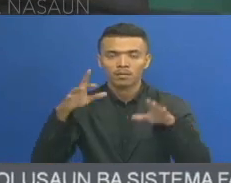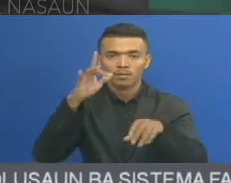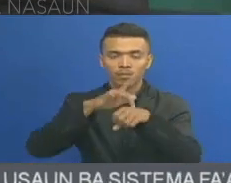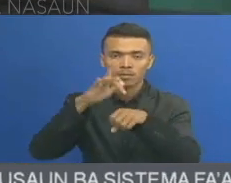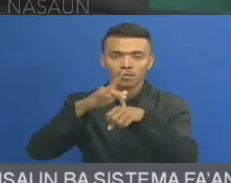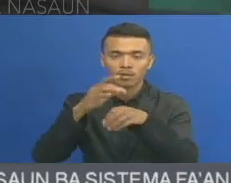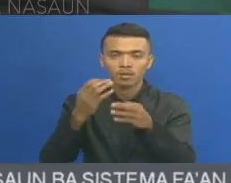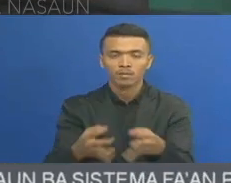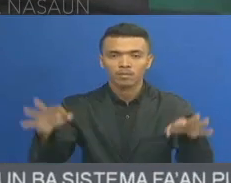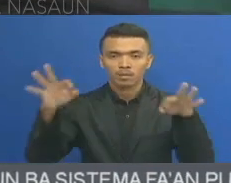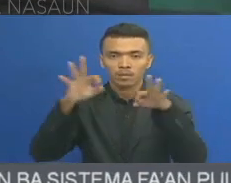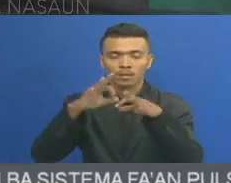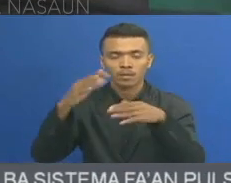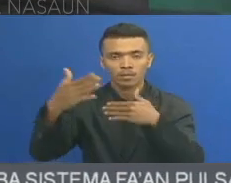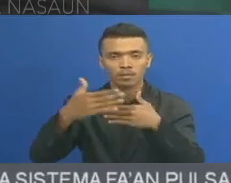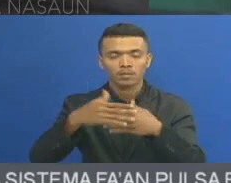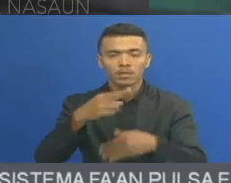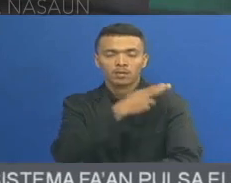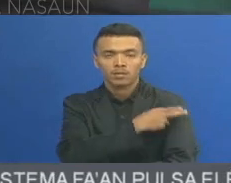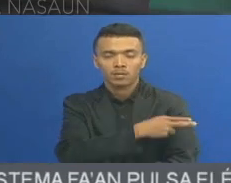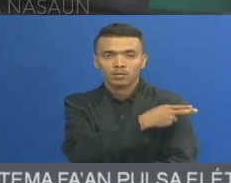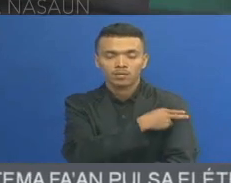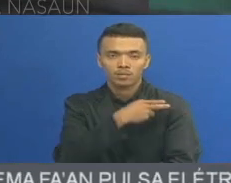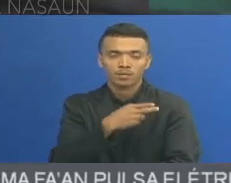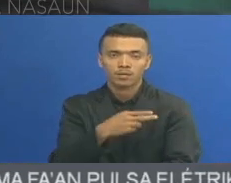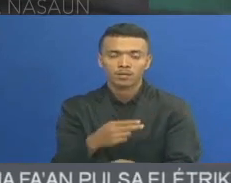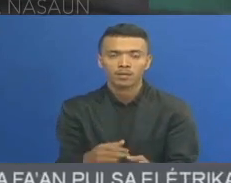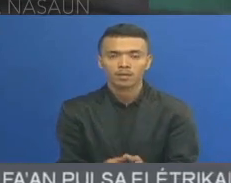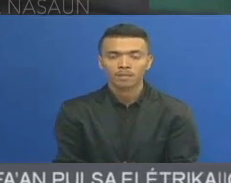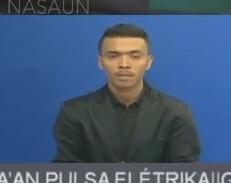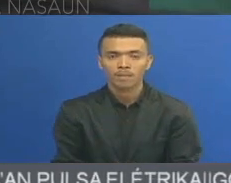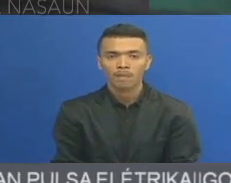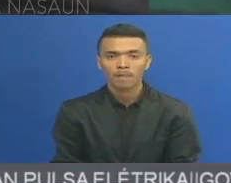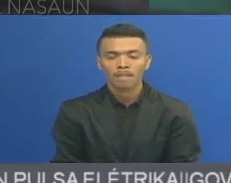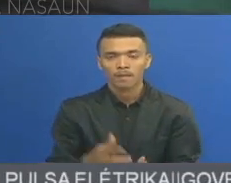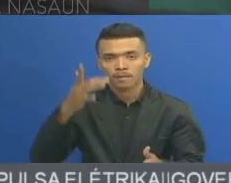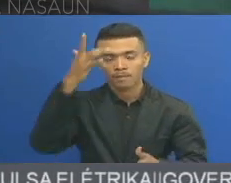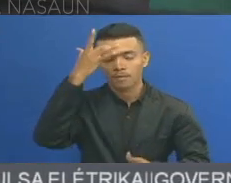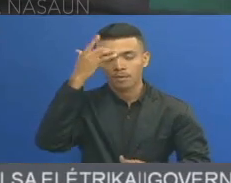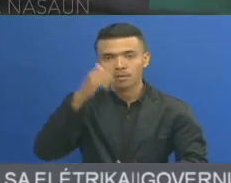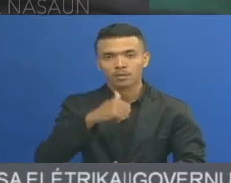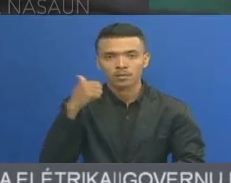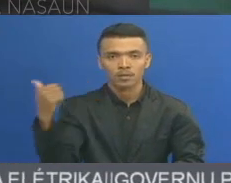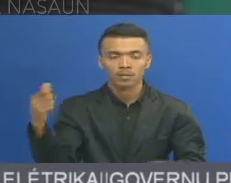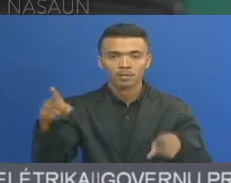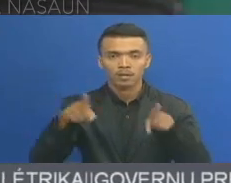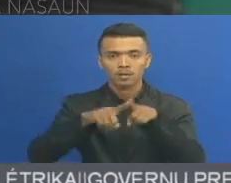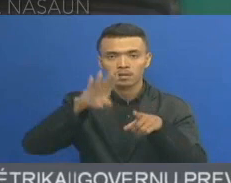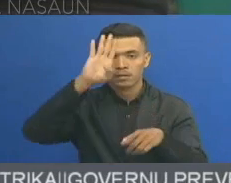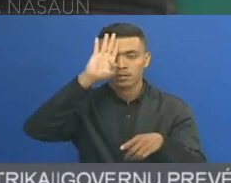que apresentar la lais baya hospital ou dala ruma que teia amora selo isi manas